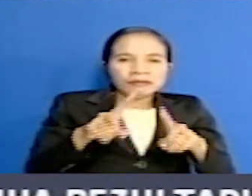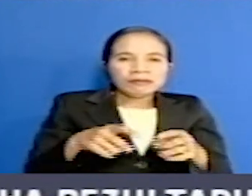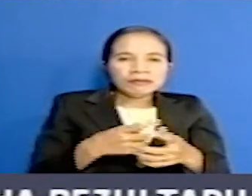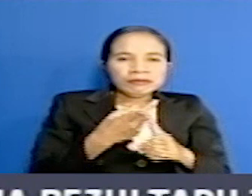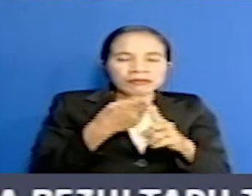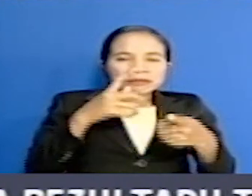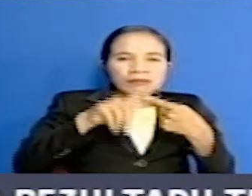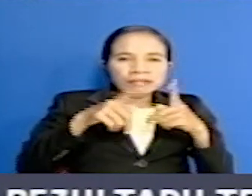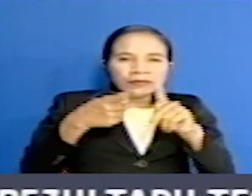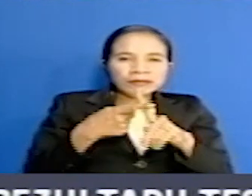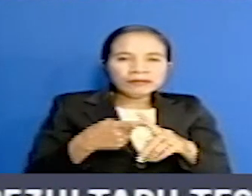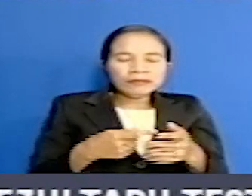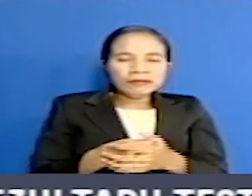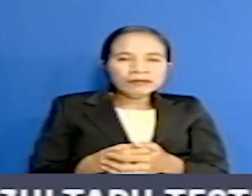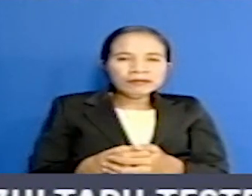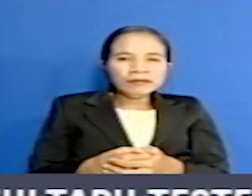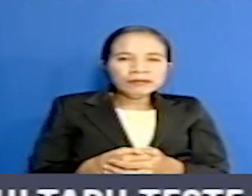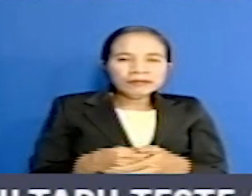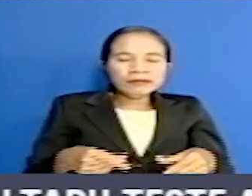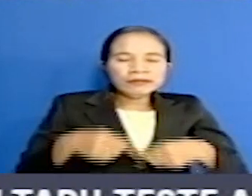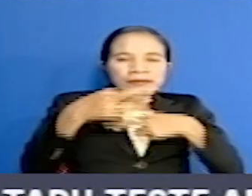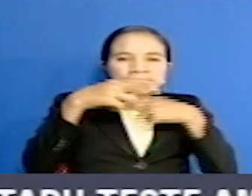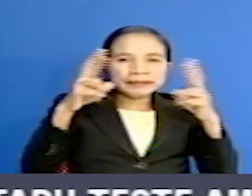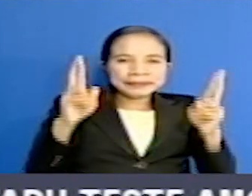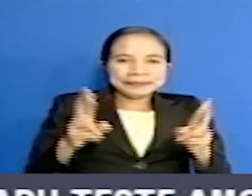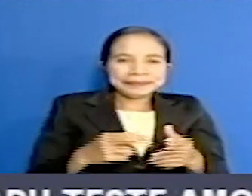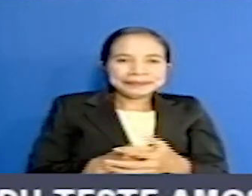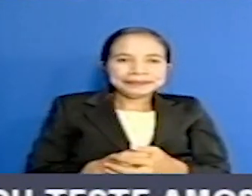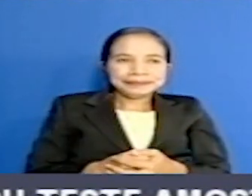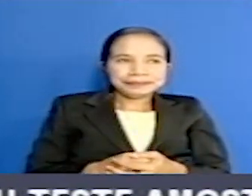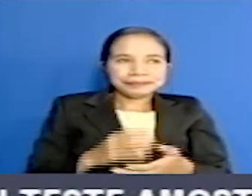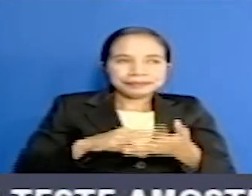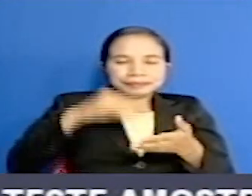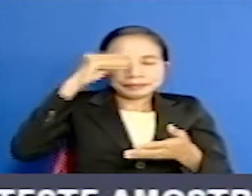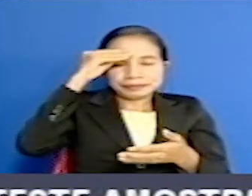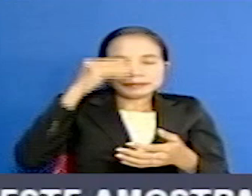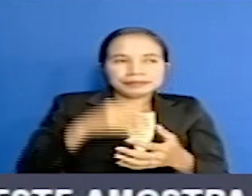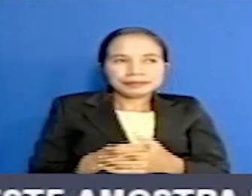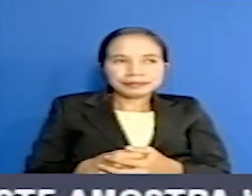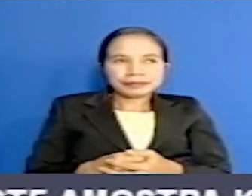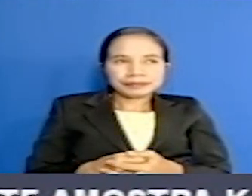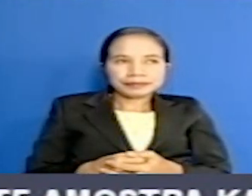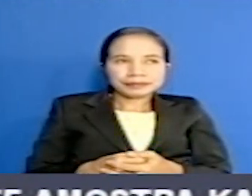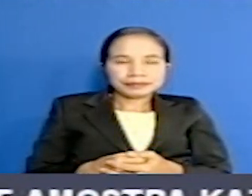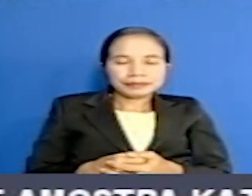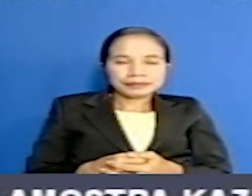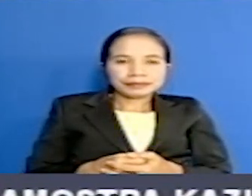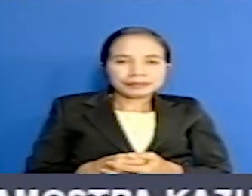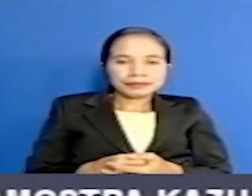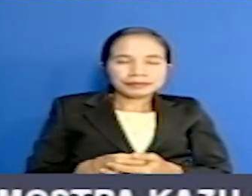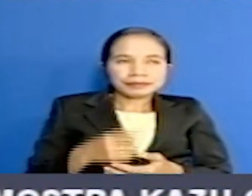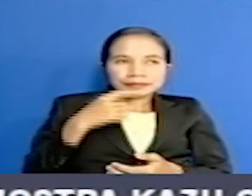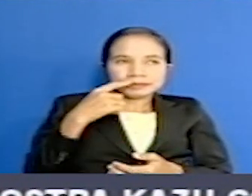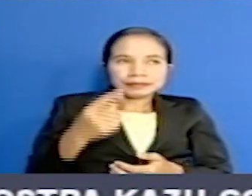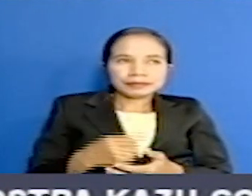si parceria ni tulu huli fo salarua huli ora dadau huli aprendizat. Zerenti programa Ria Agustino de Fátima